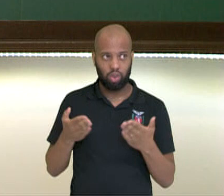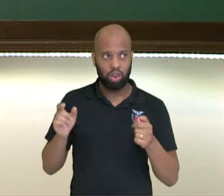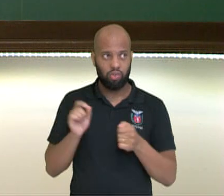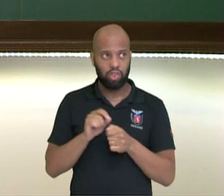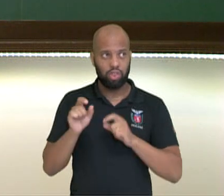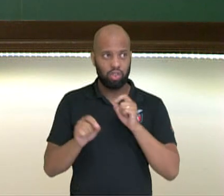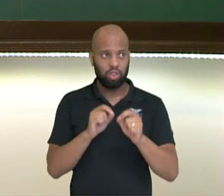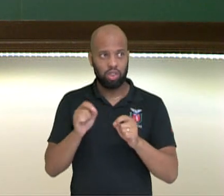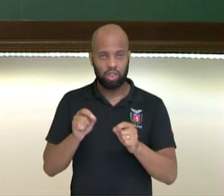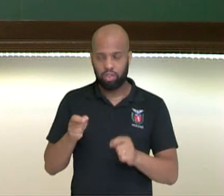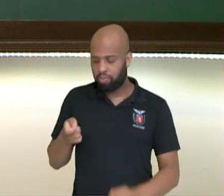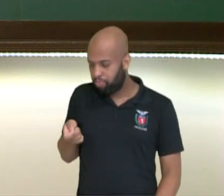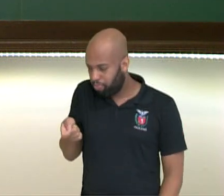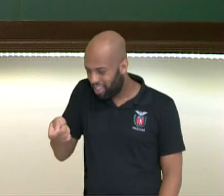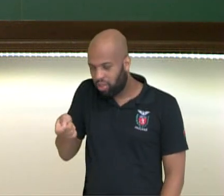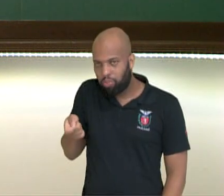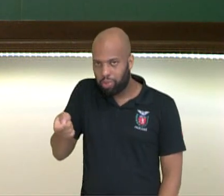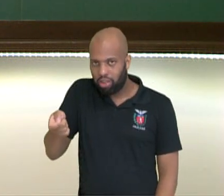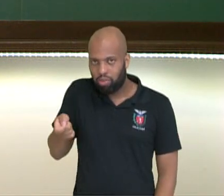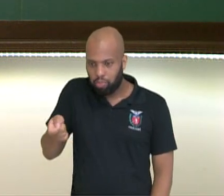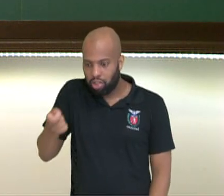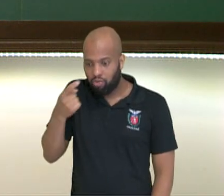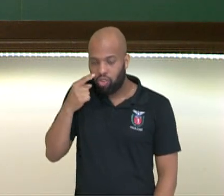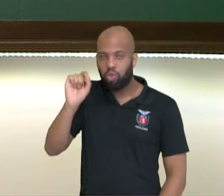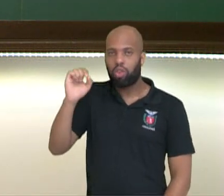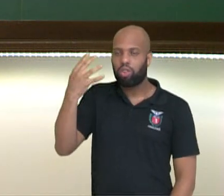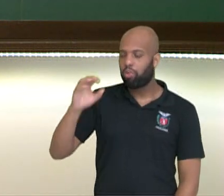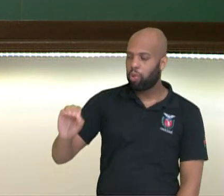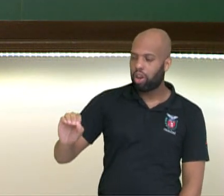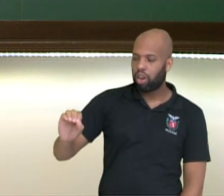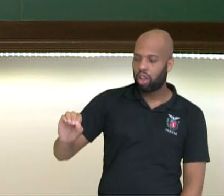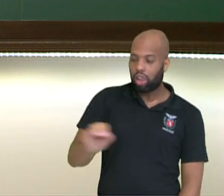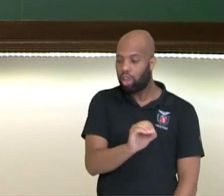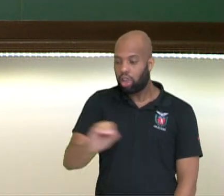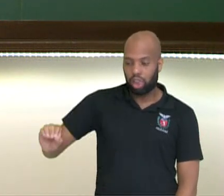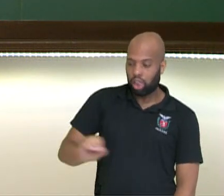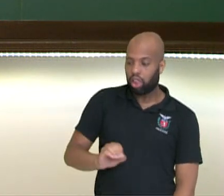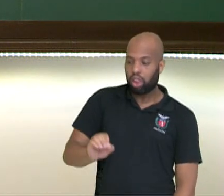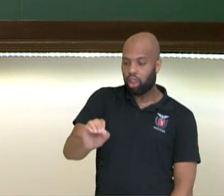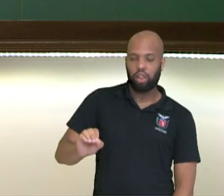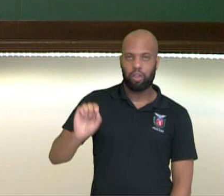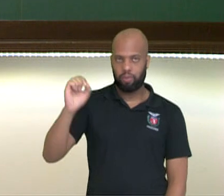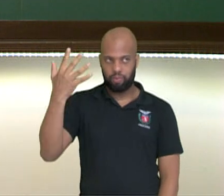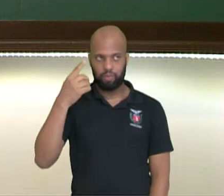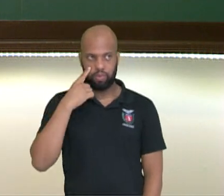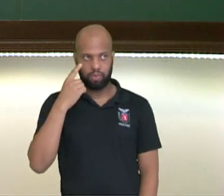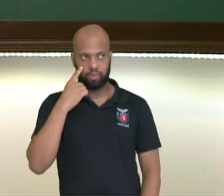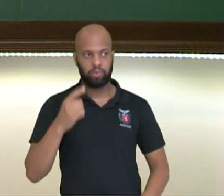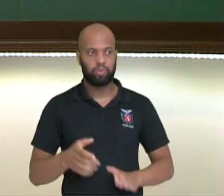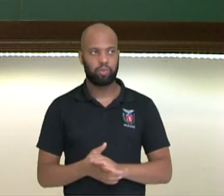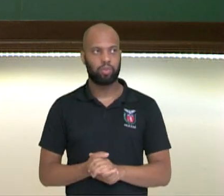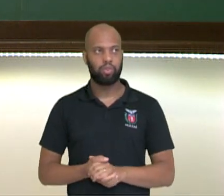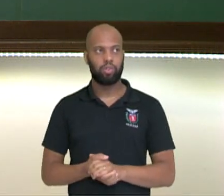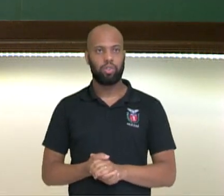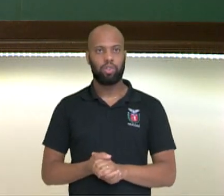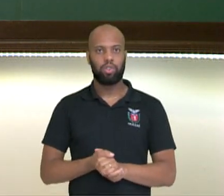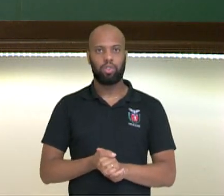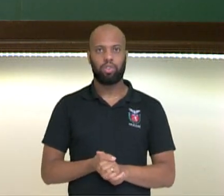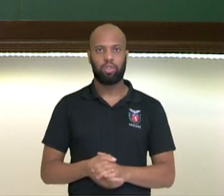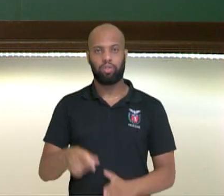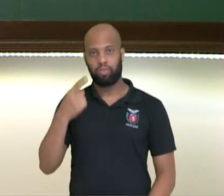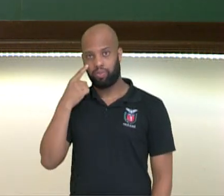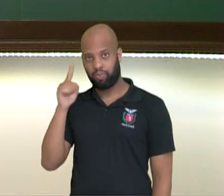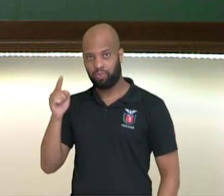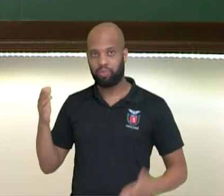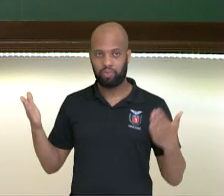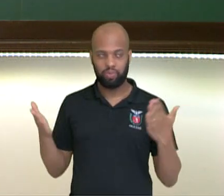canudinho, aproximar aqui do nosso corpo, do nosso eletroscópio para ver o que acontece, ok? Vamos lá? Então, pegando o